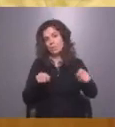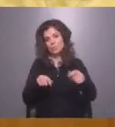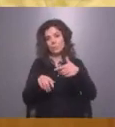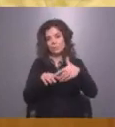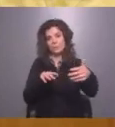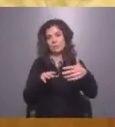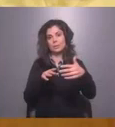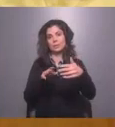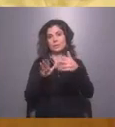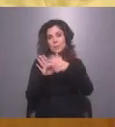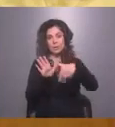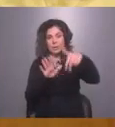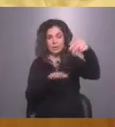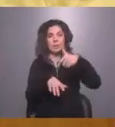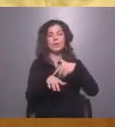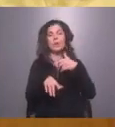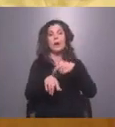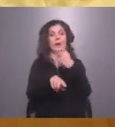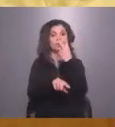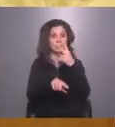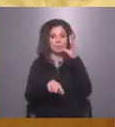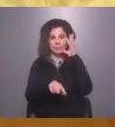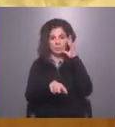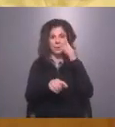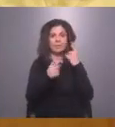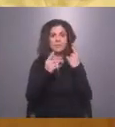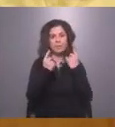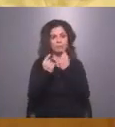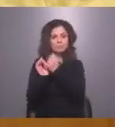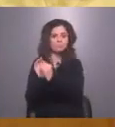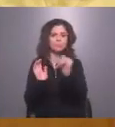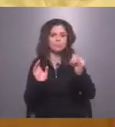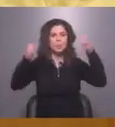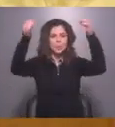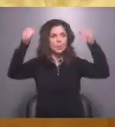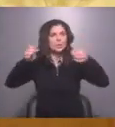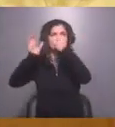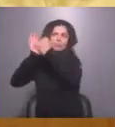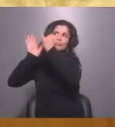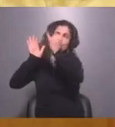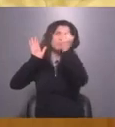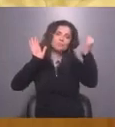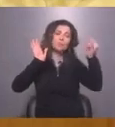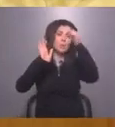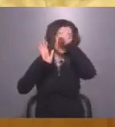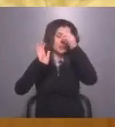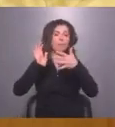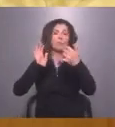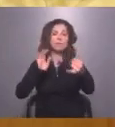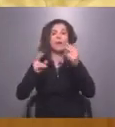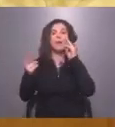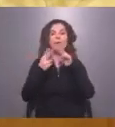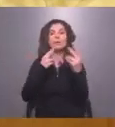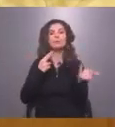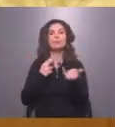também a Via Sacra às 14 horas, às sextas-feiras, na Colunata. E no próximo domingo tem lugar o segundo